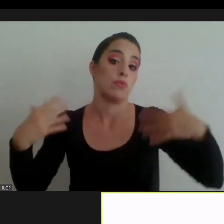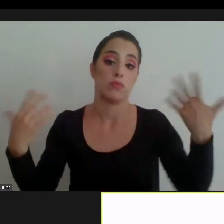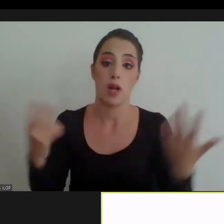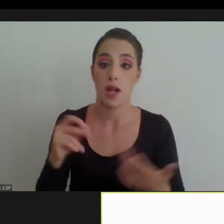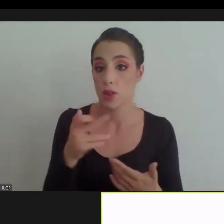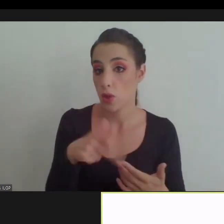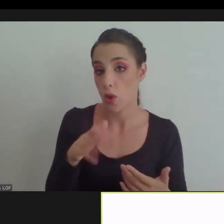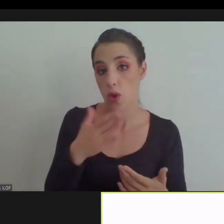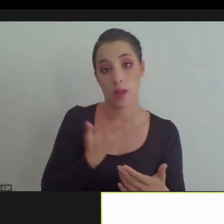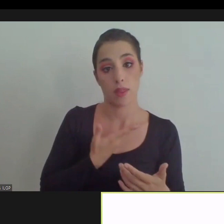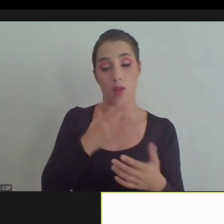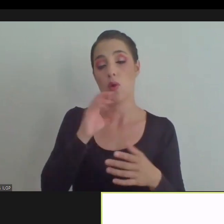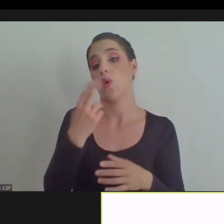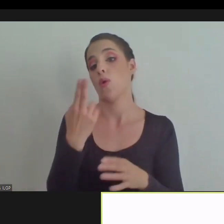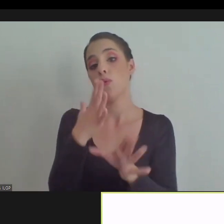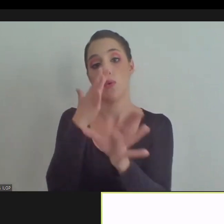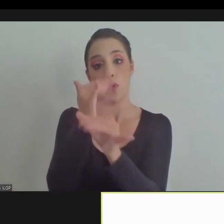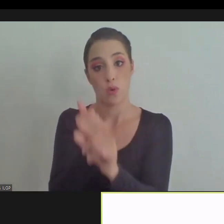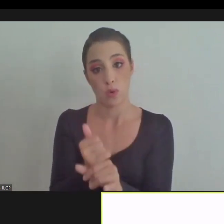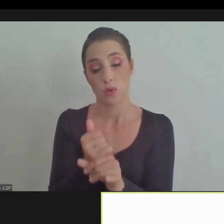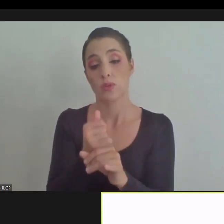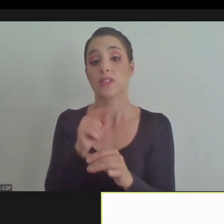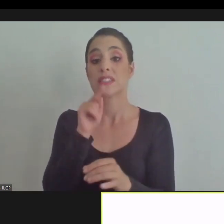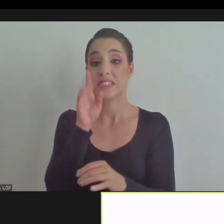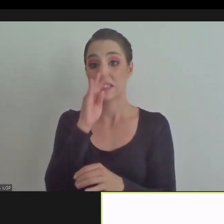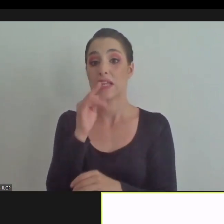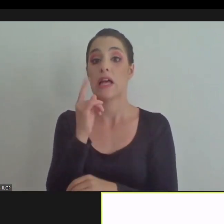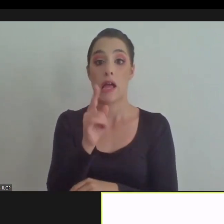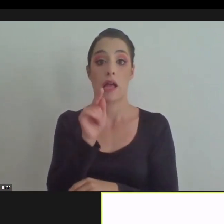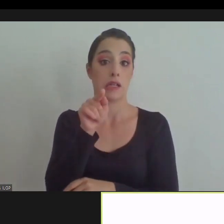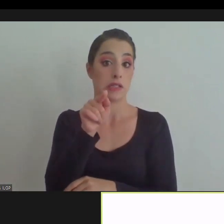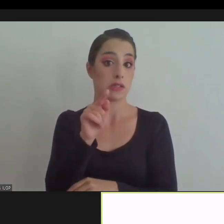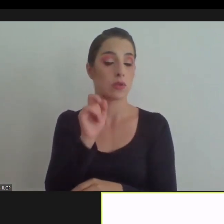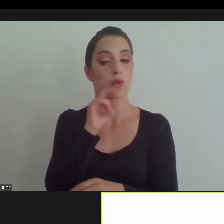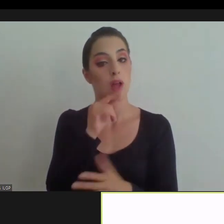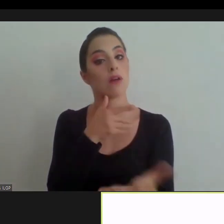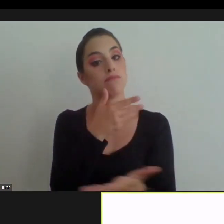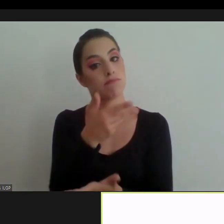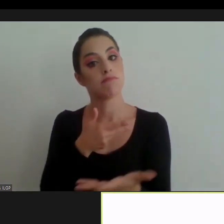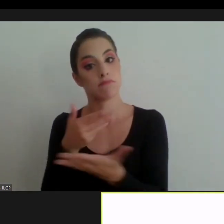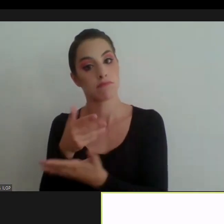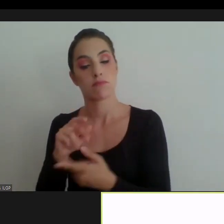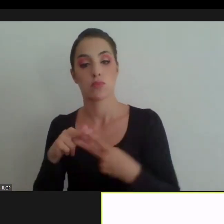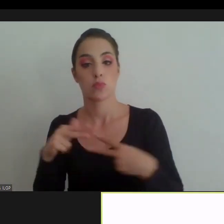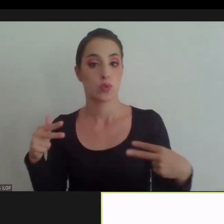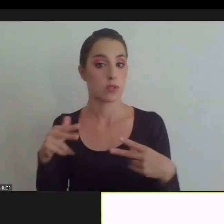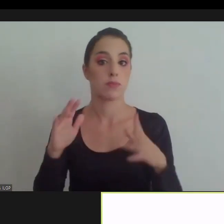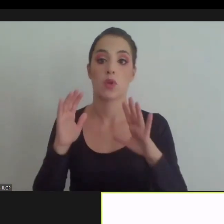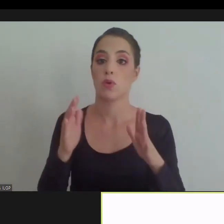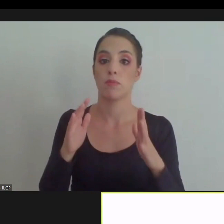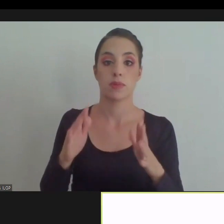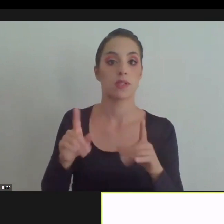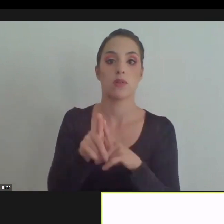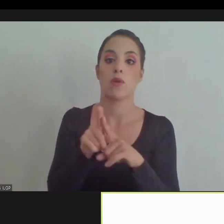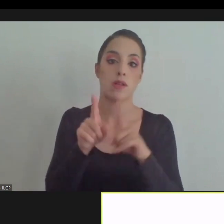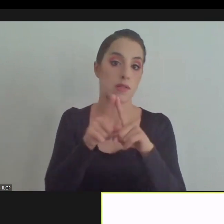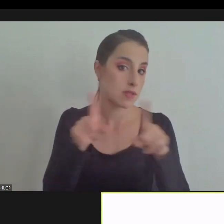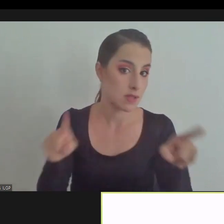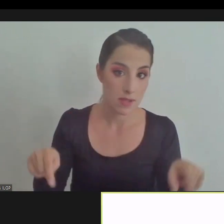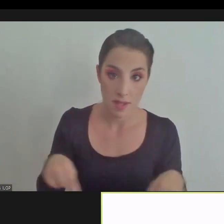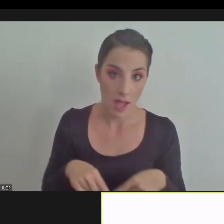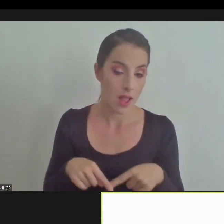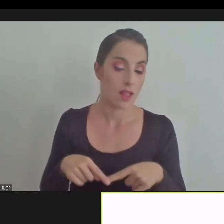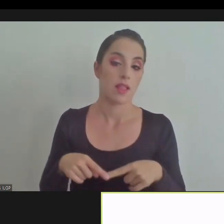outras funcionalidades para poder garantir a interação com o munícipe. Não precisa de uma sala de